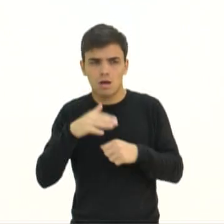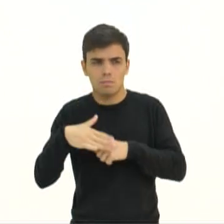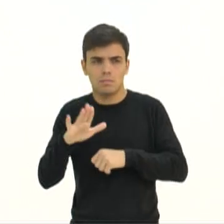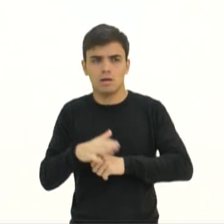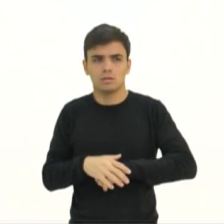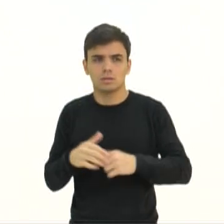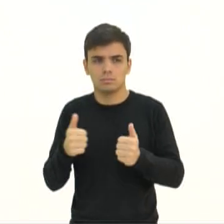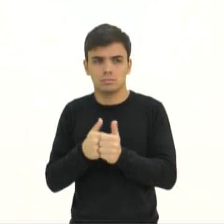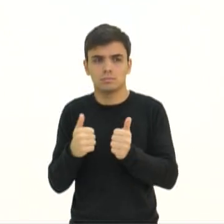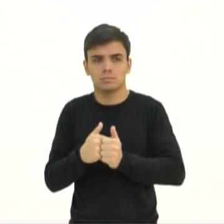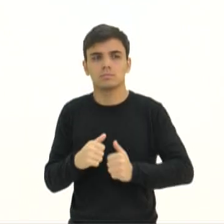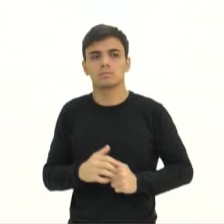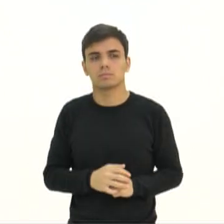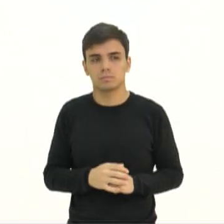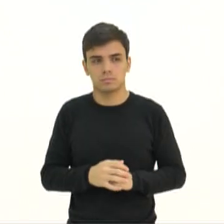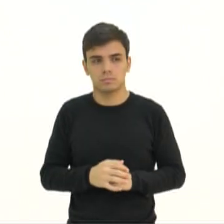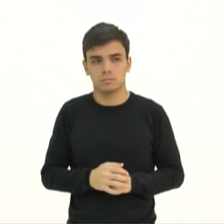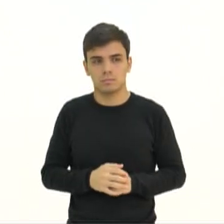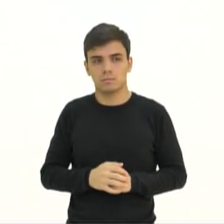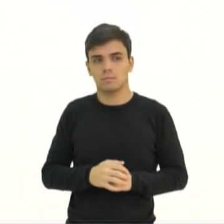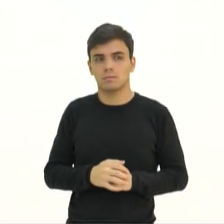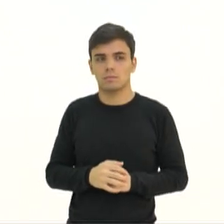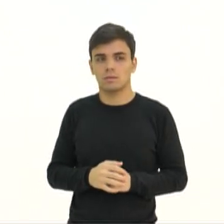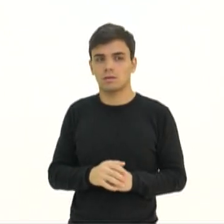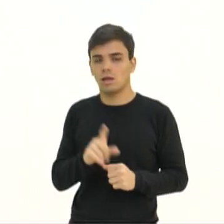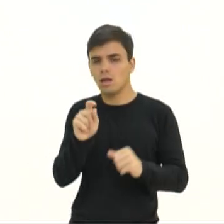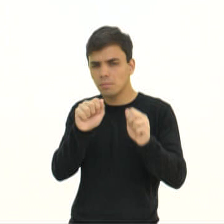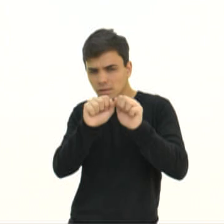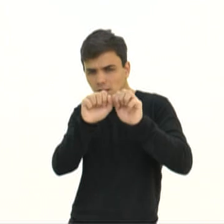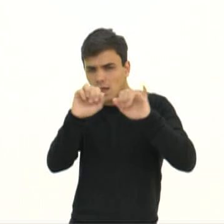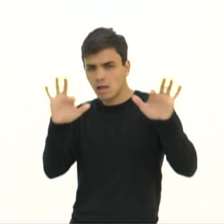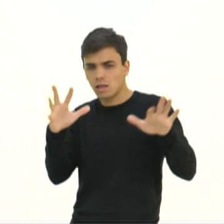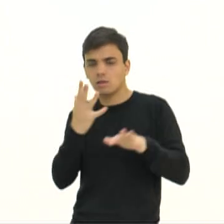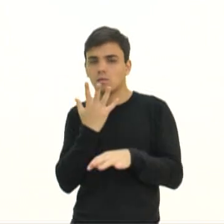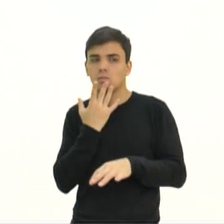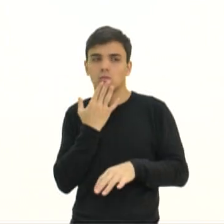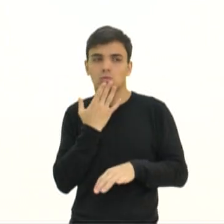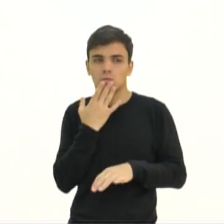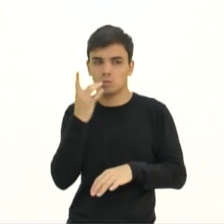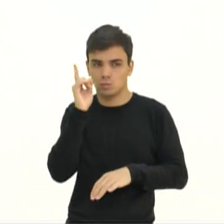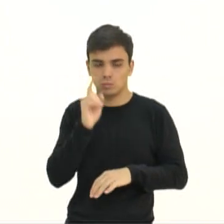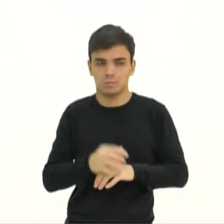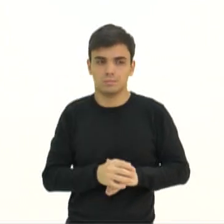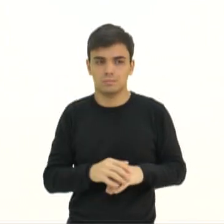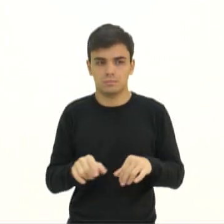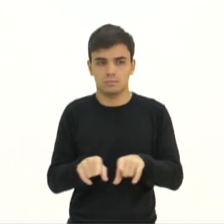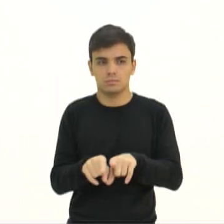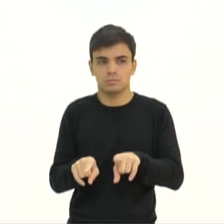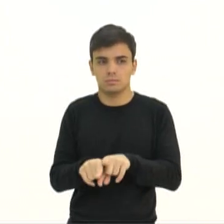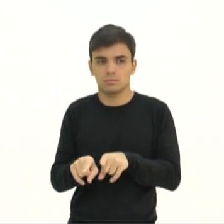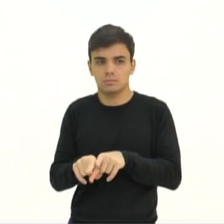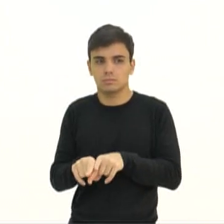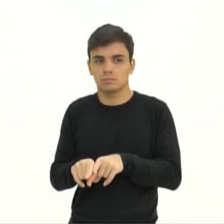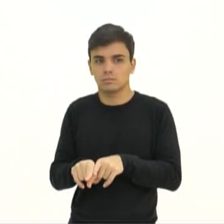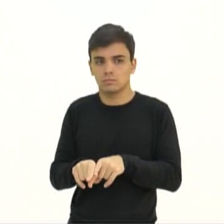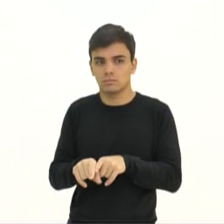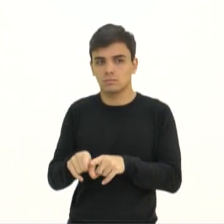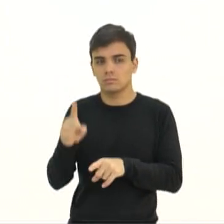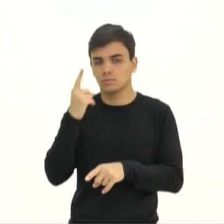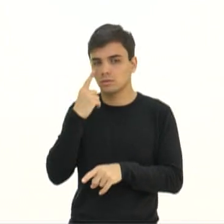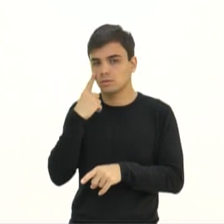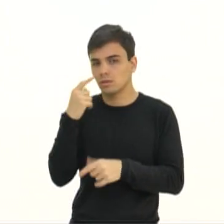essa parte mais seca, que é esse tom um pouquinho mais clarinho aqui em volta do mapa. As áreas do entorno, que daí seria aqui região